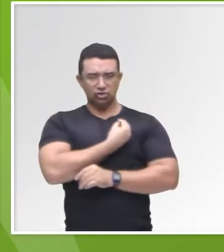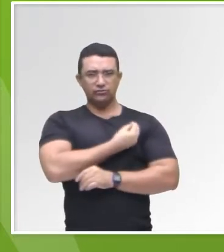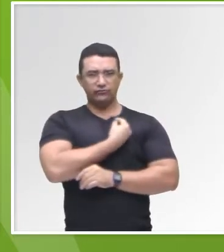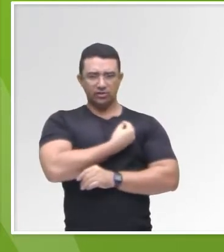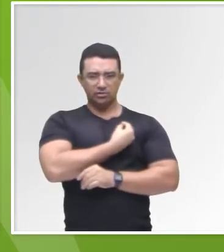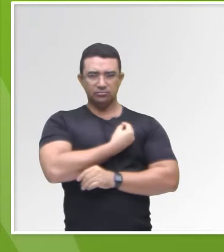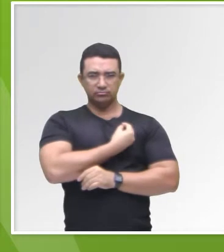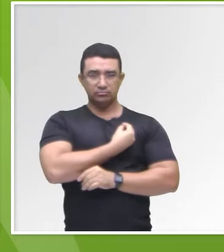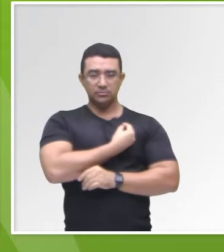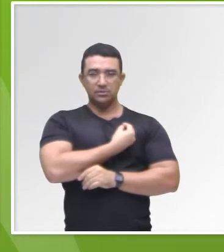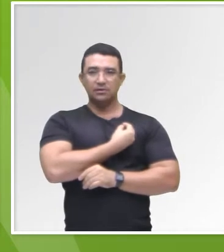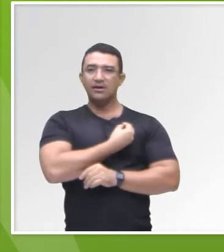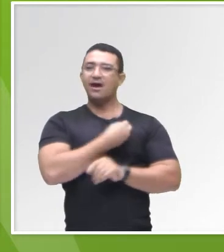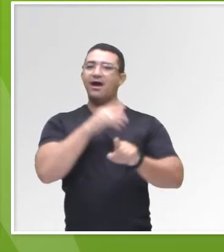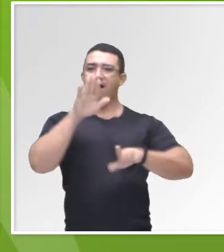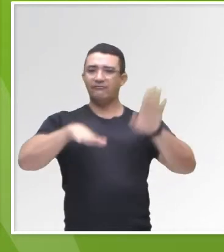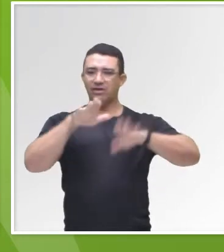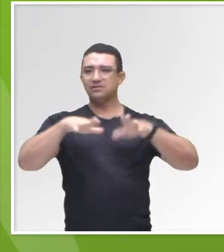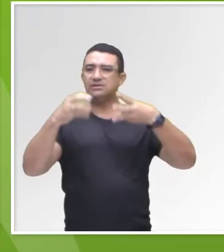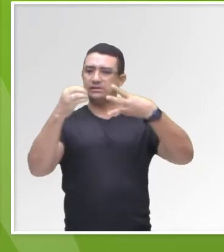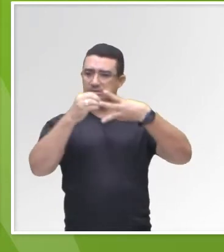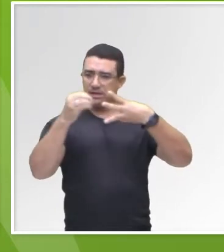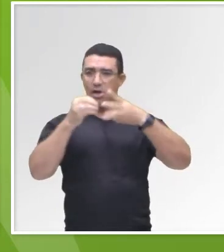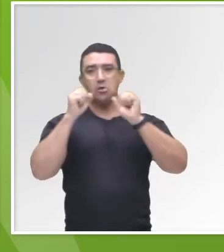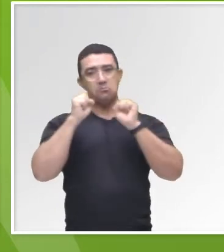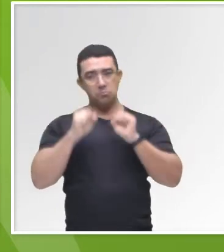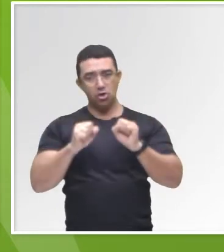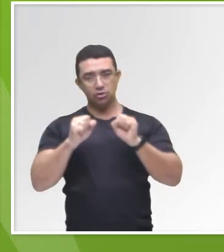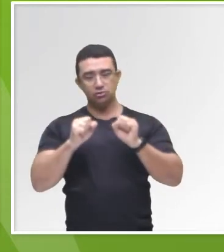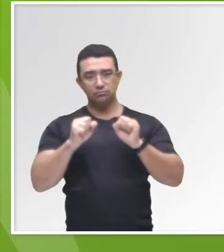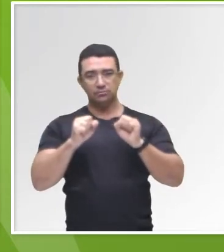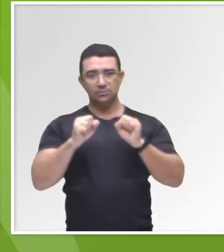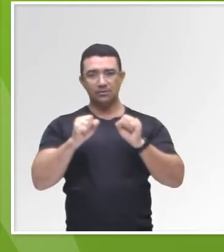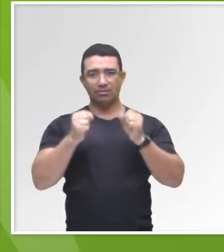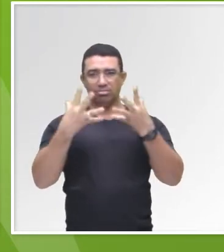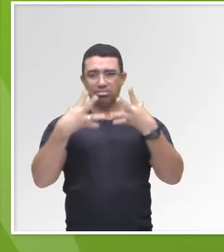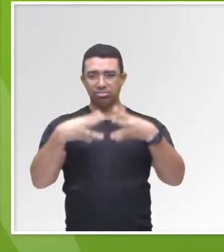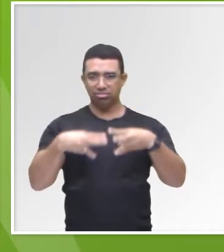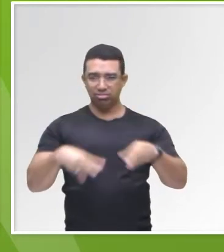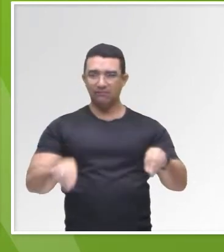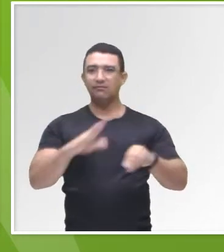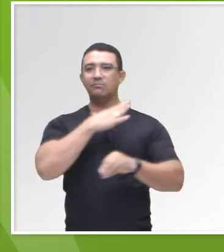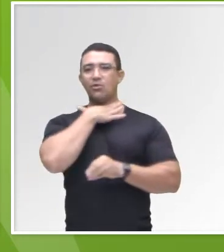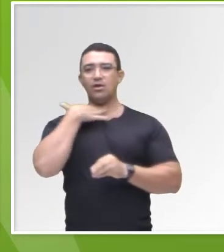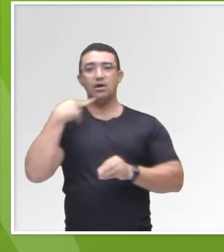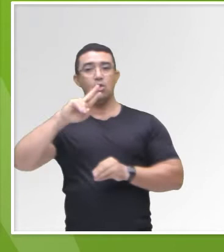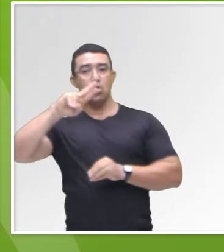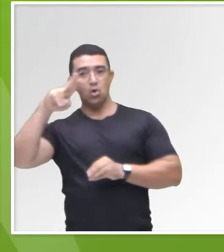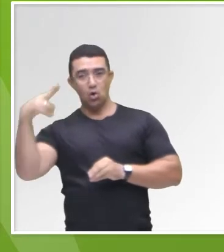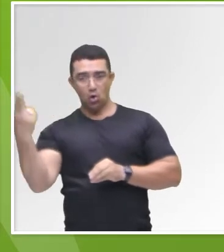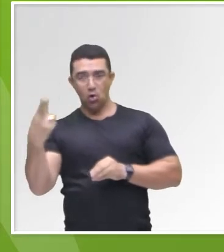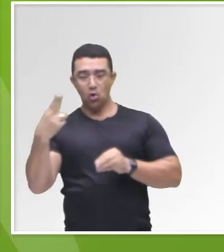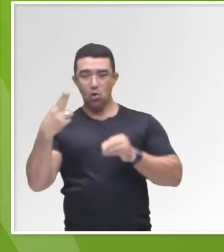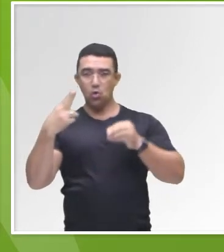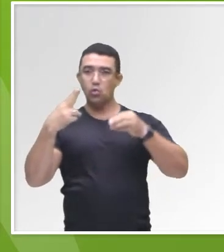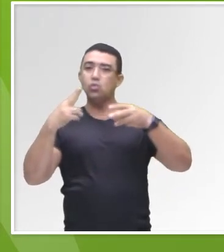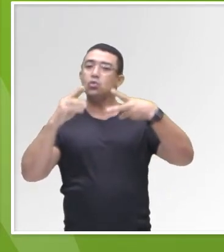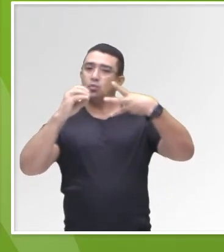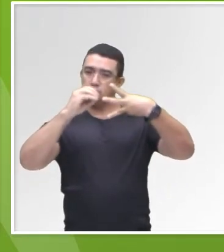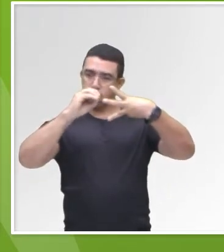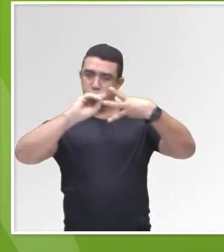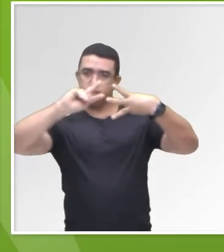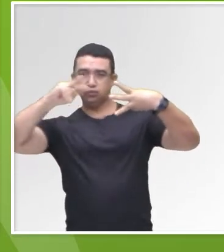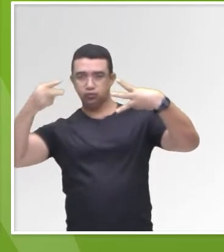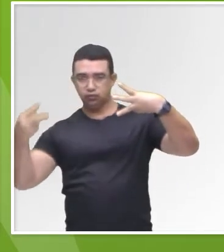terminar com a morte ou com a divisão celular e o consequente surgimento de novas células. Então, como a gente está observando